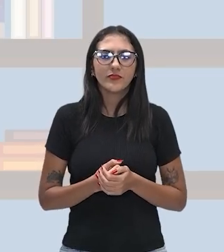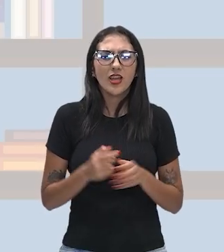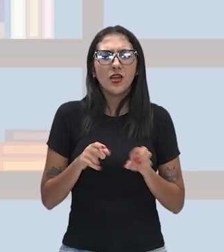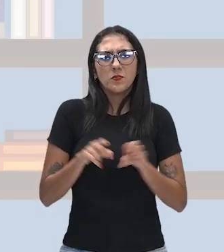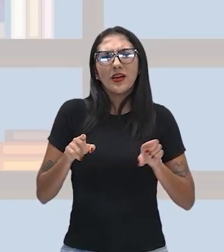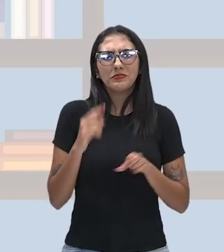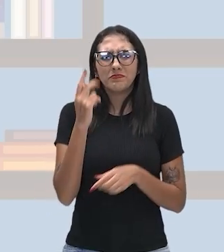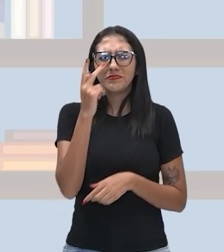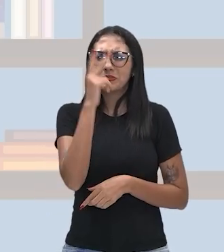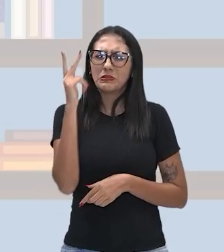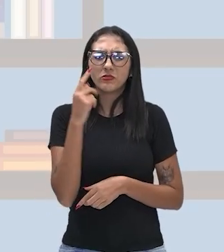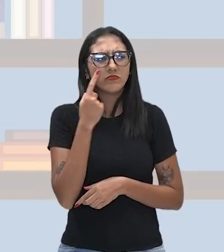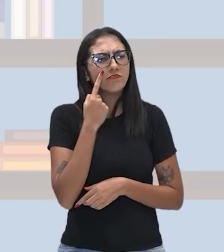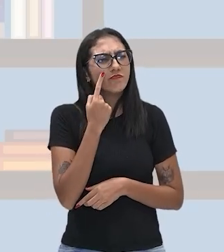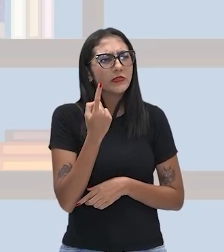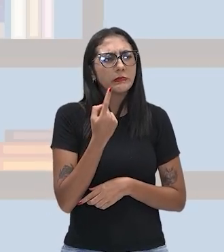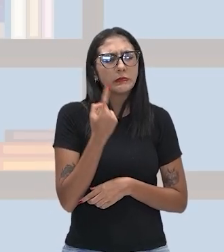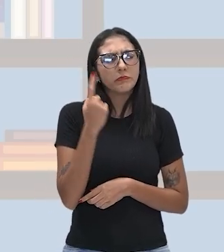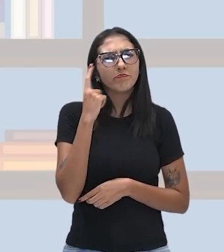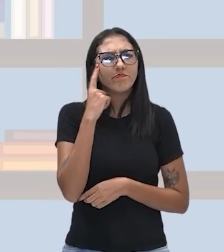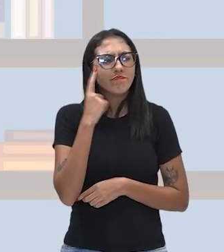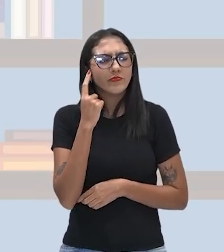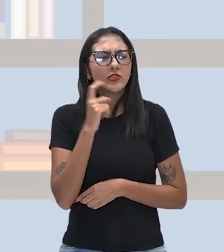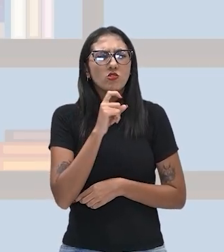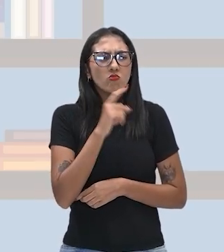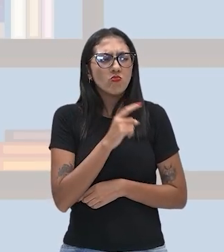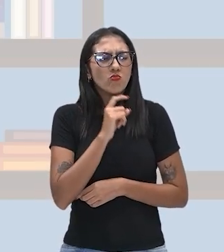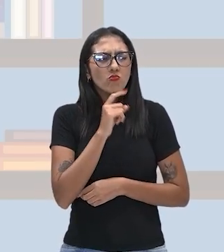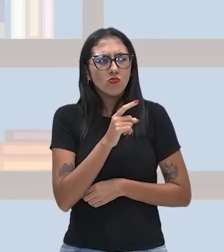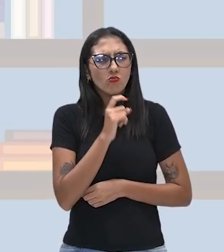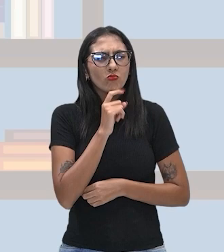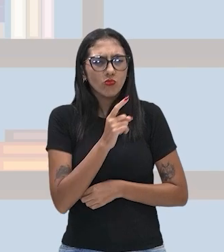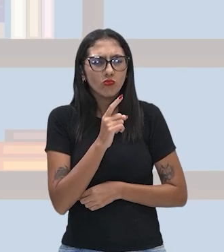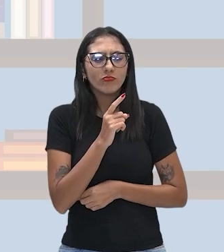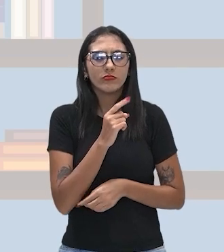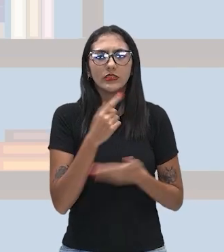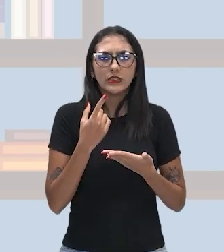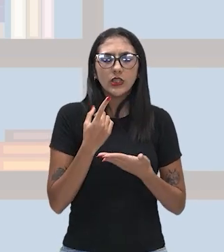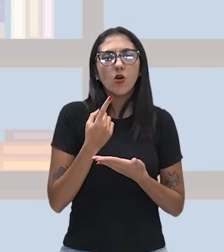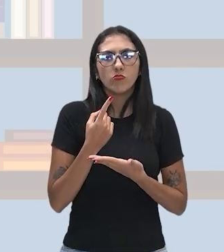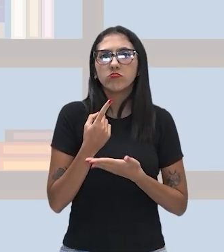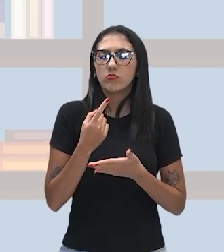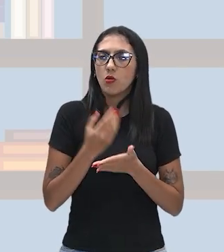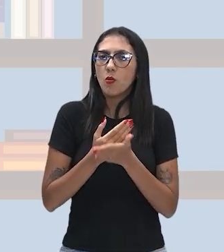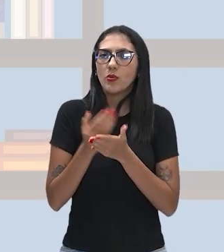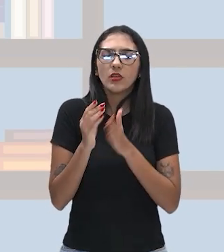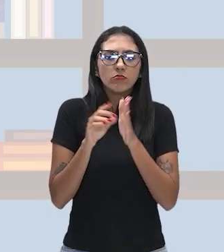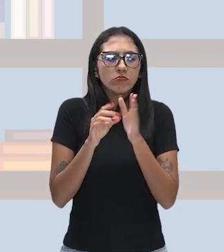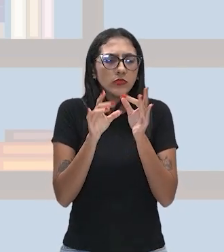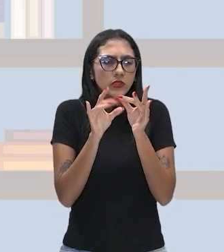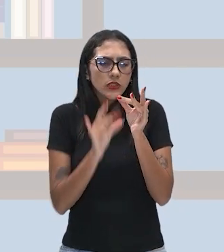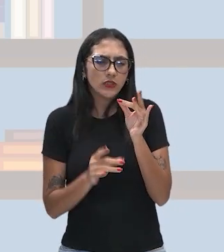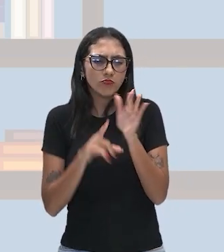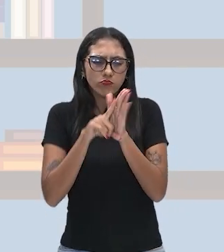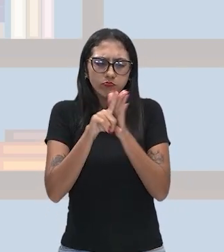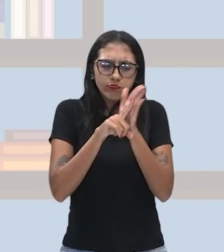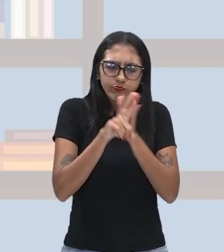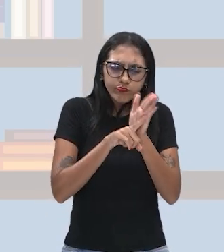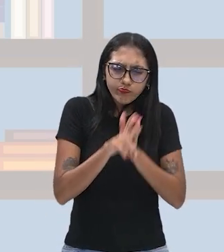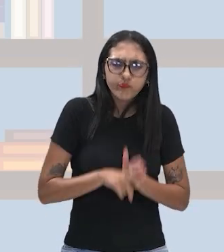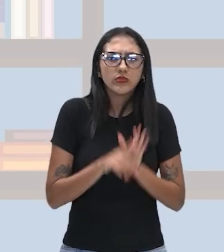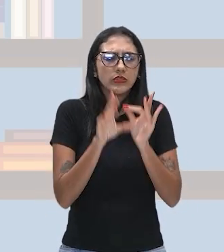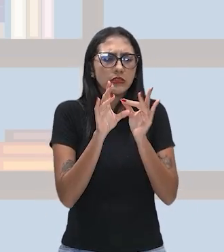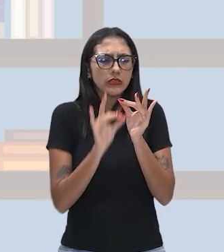os físicos. Então, decidiram uma investigação mais detalhada para